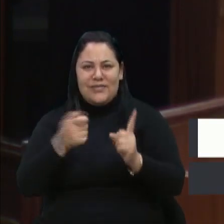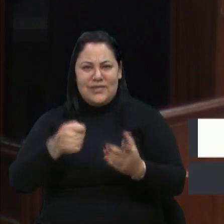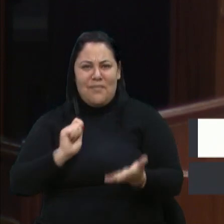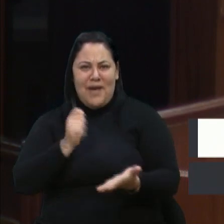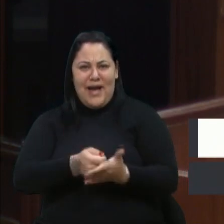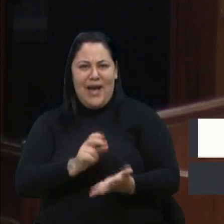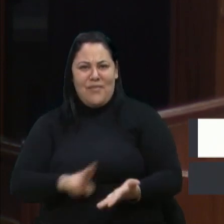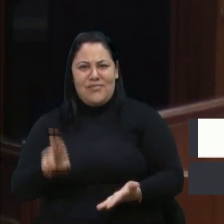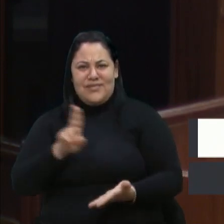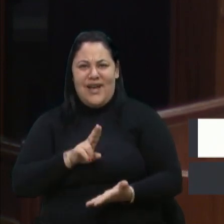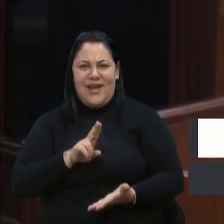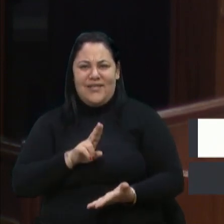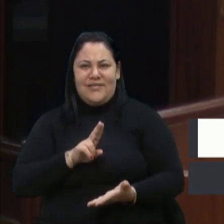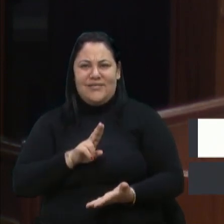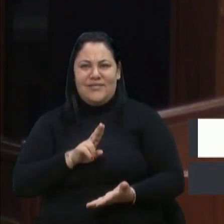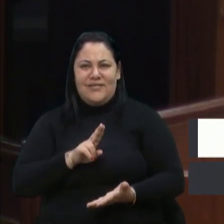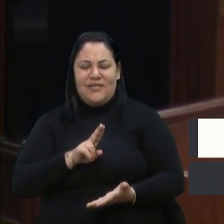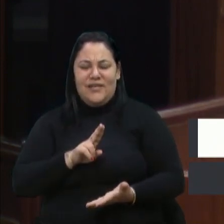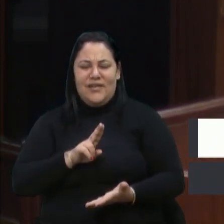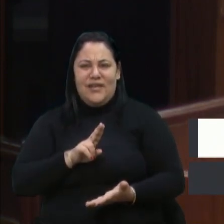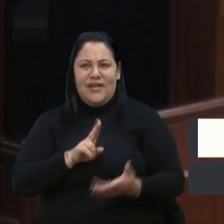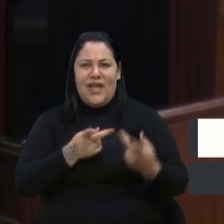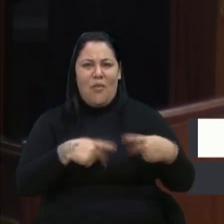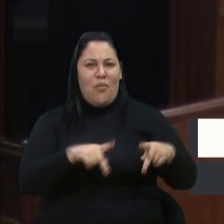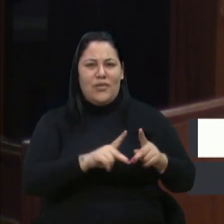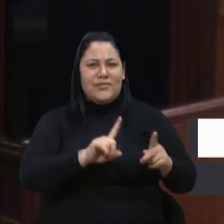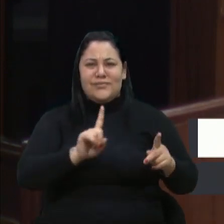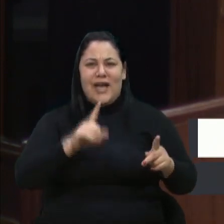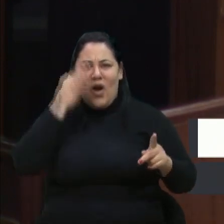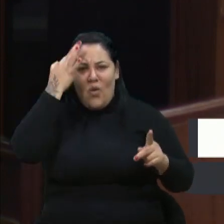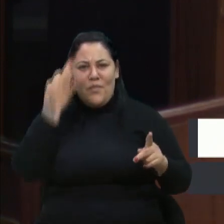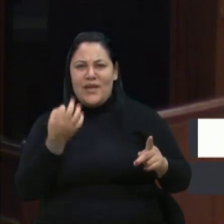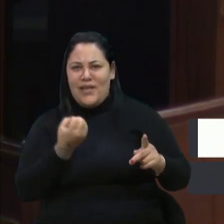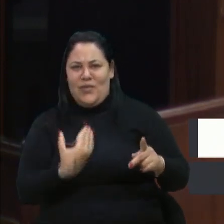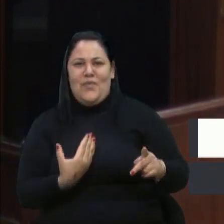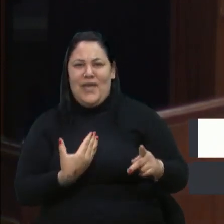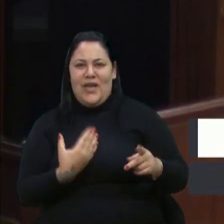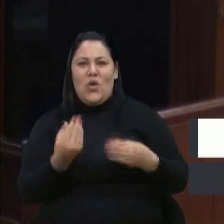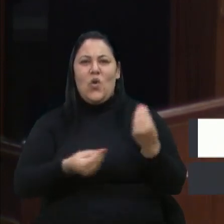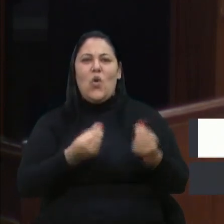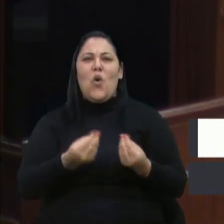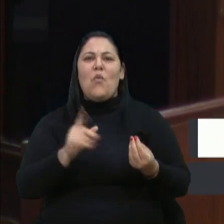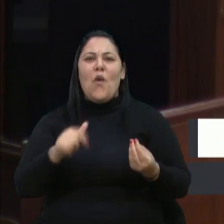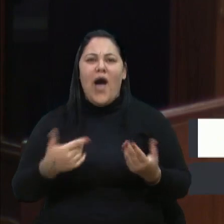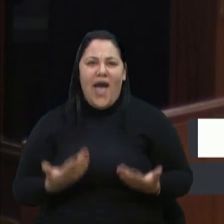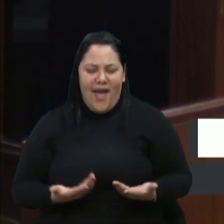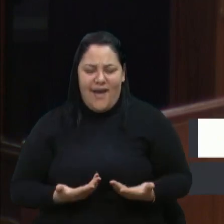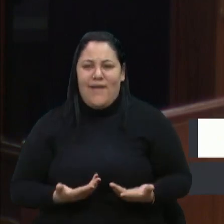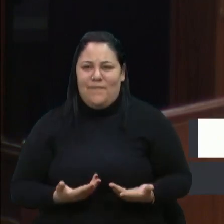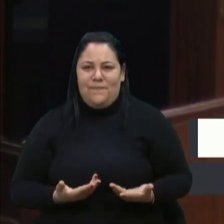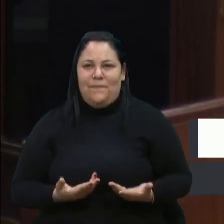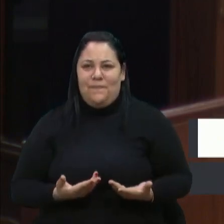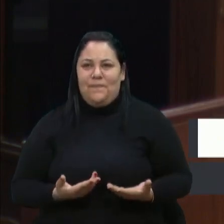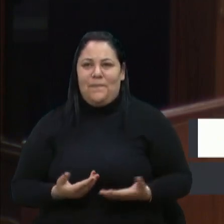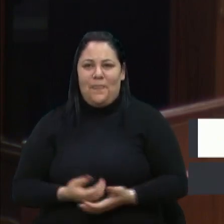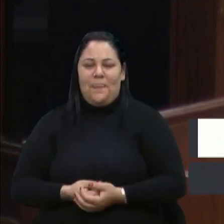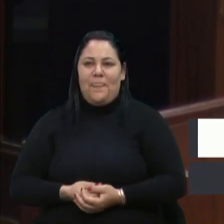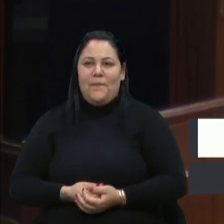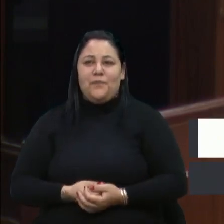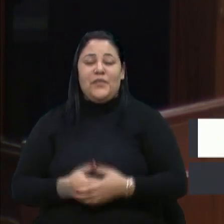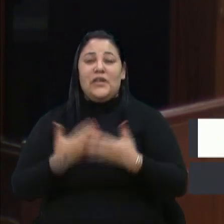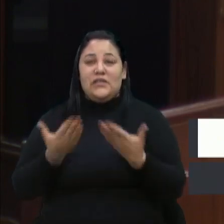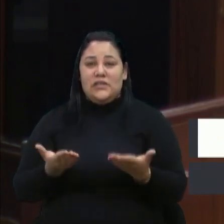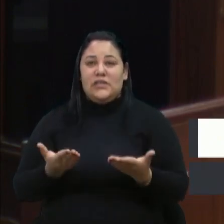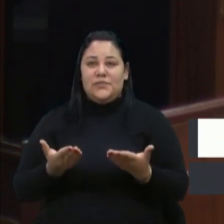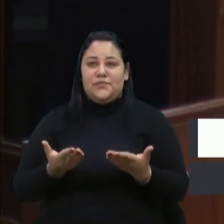isso não estava soando bem aos olhos e aos ouvidos das pessoas que se dedicaram desde o início da Maesa. Então, eu